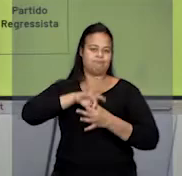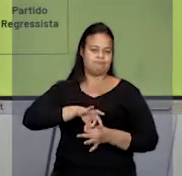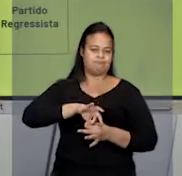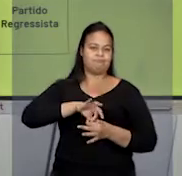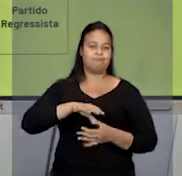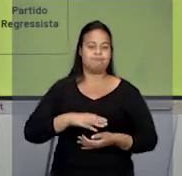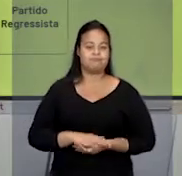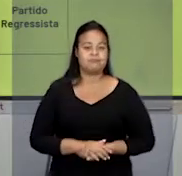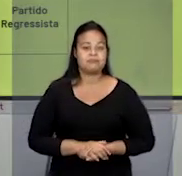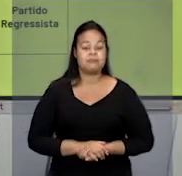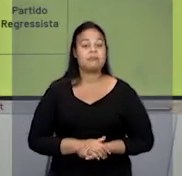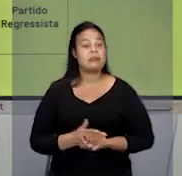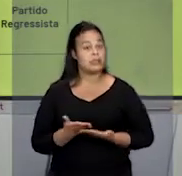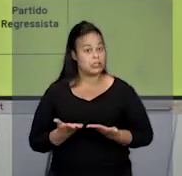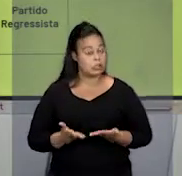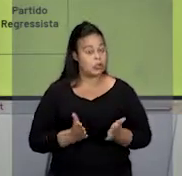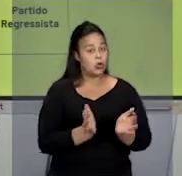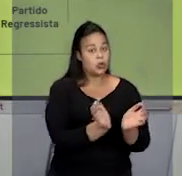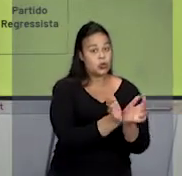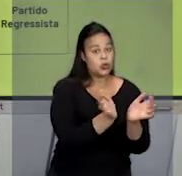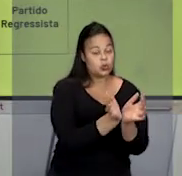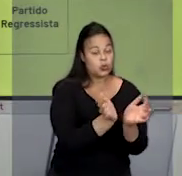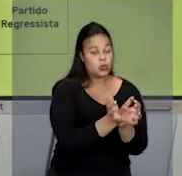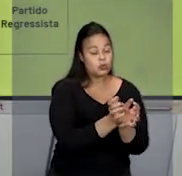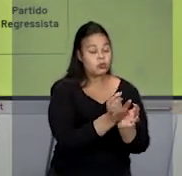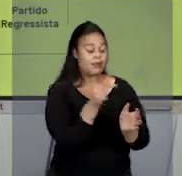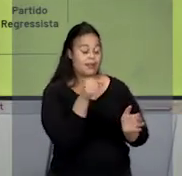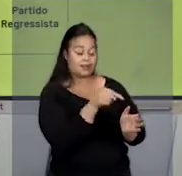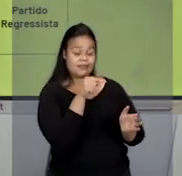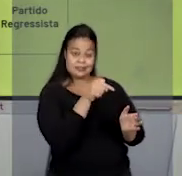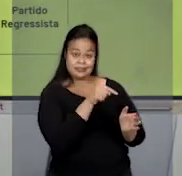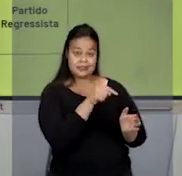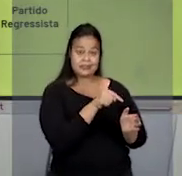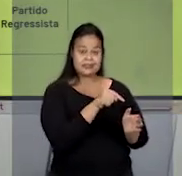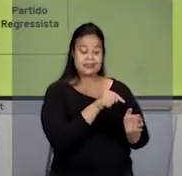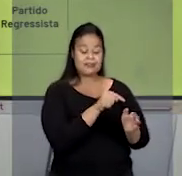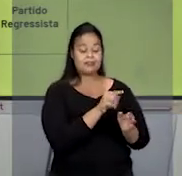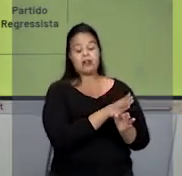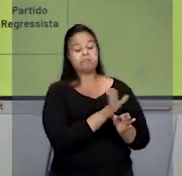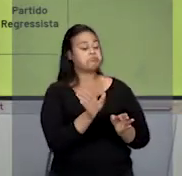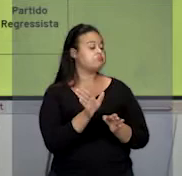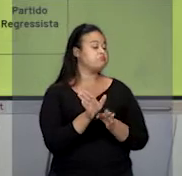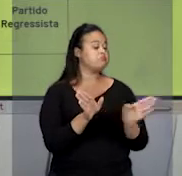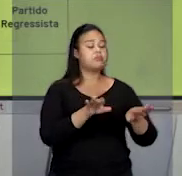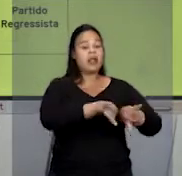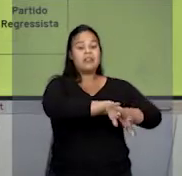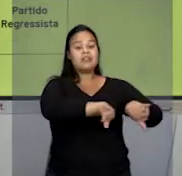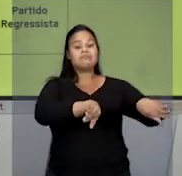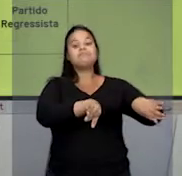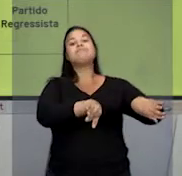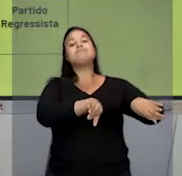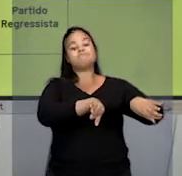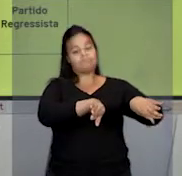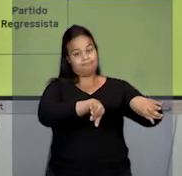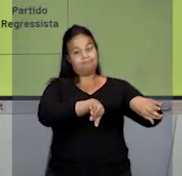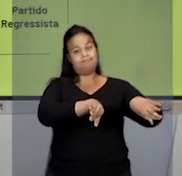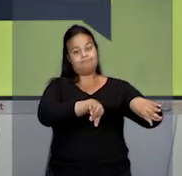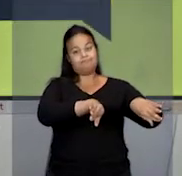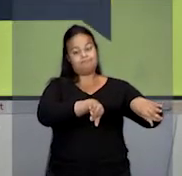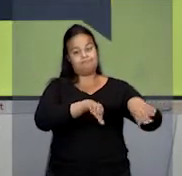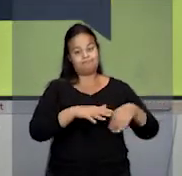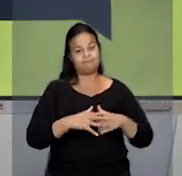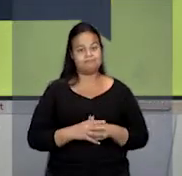aí o Partido Liberal Moderado, parte vai para um lado, parte vai para o outro partido.